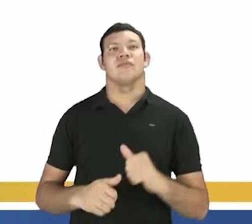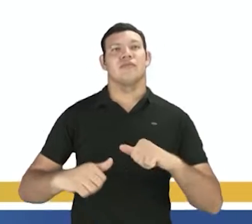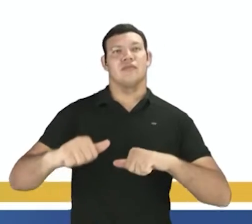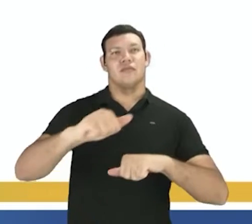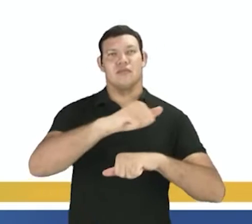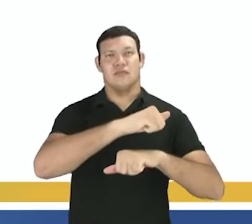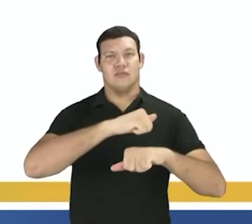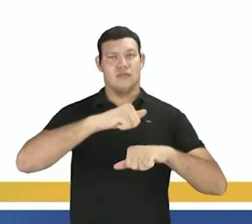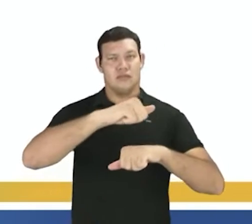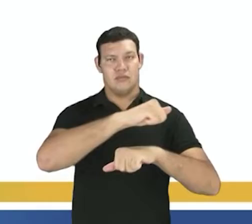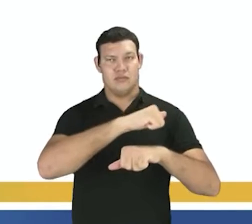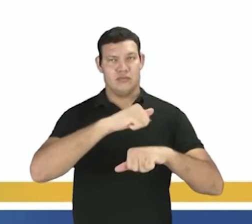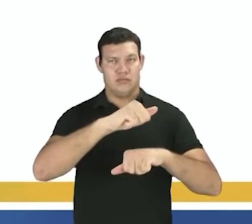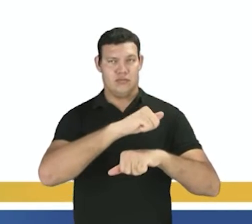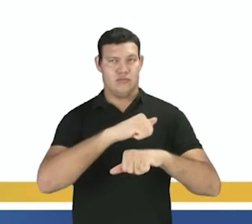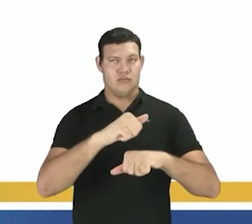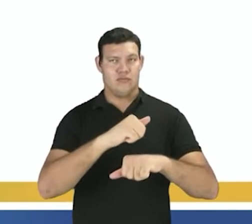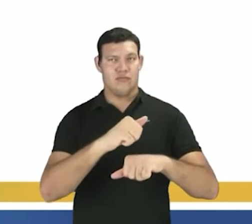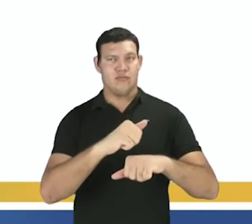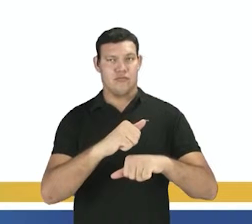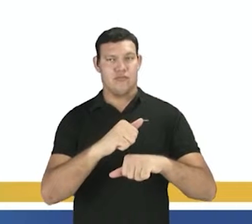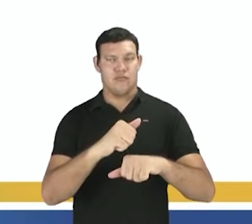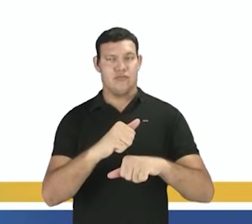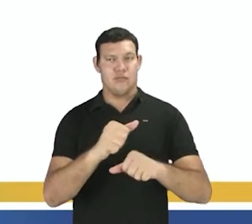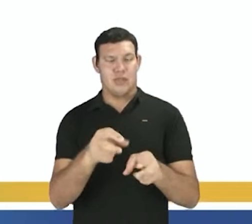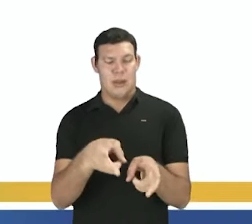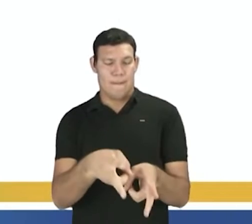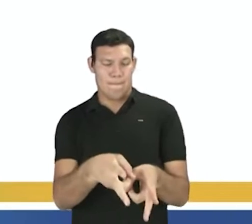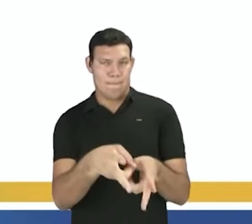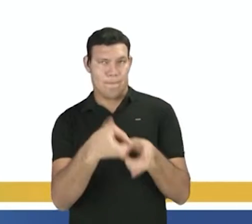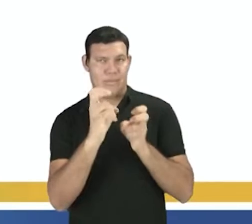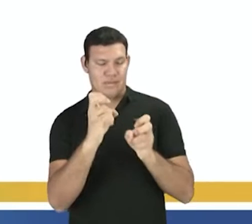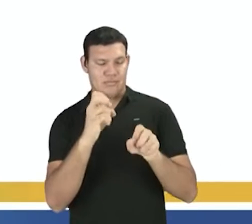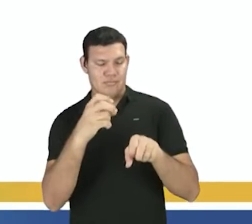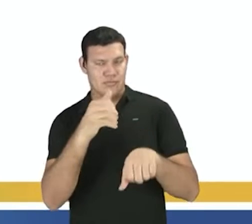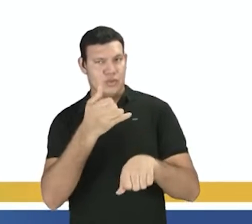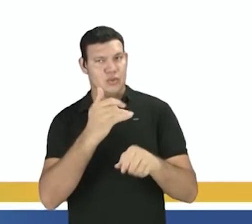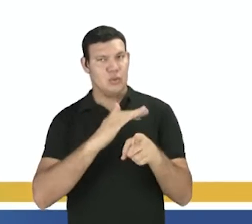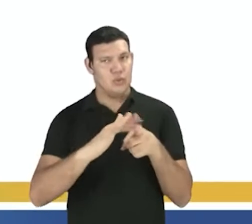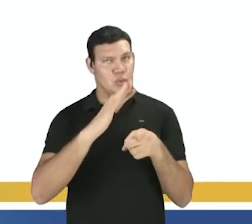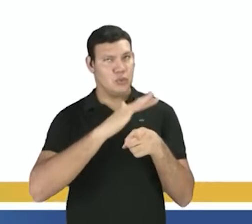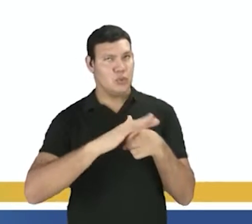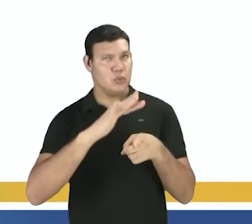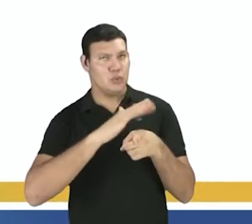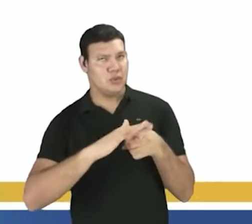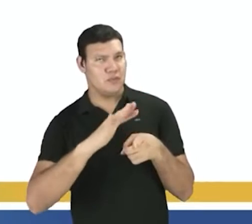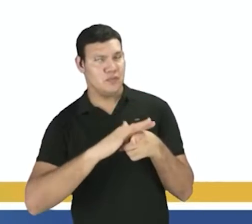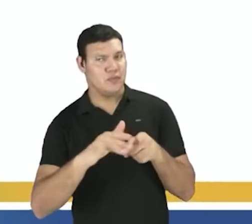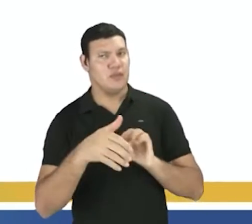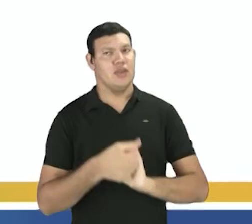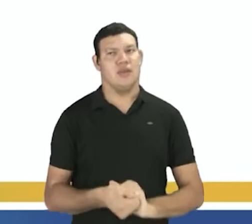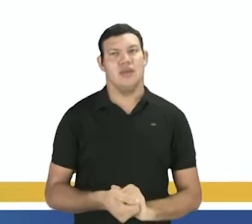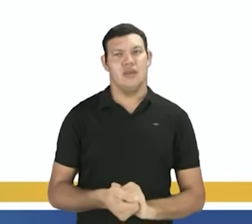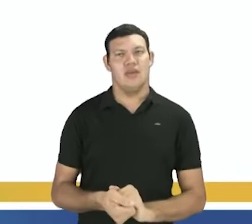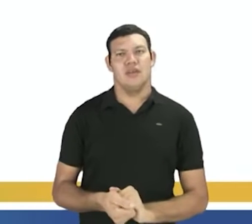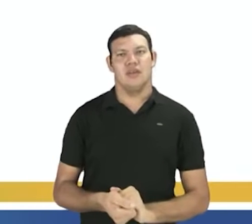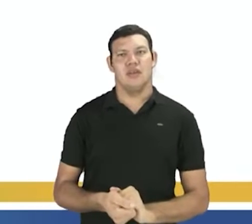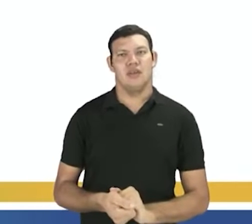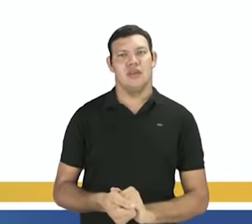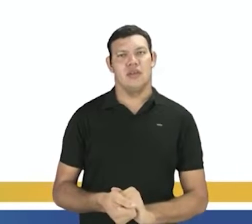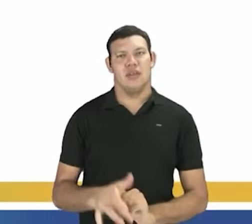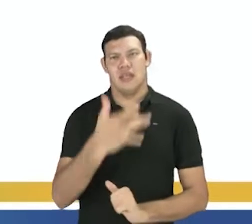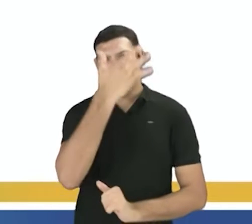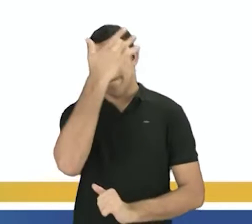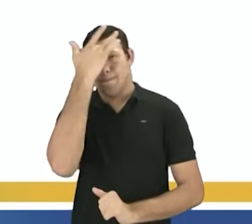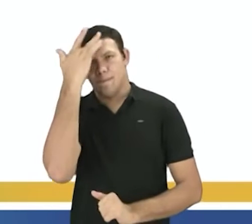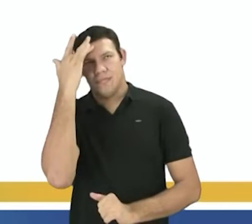Advérbio do ponto de vista morfológico. O advérbio não flexiona em gênero nem em número, ou seja, trata-se de